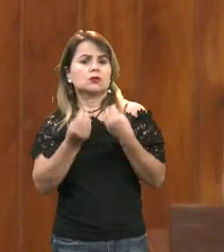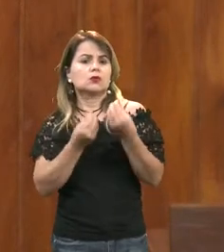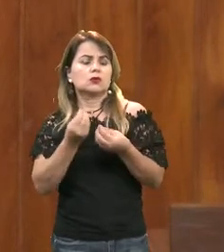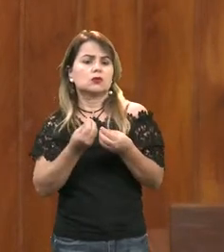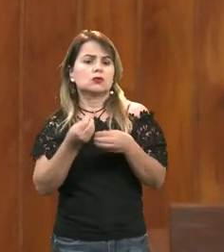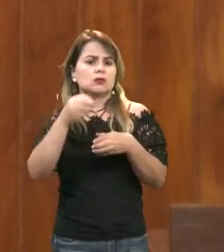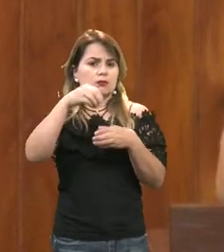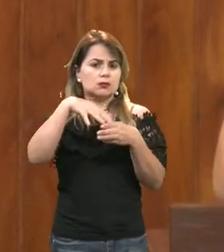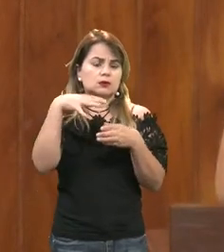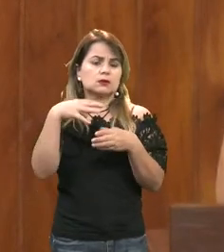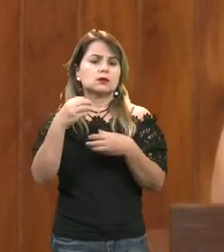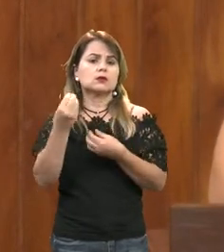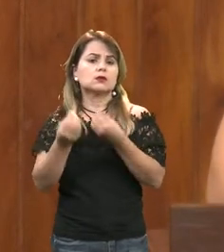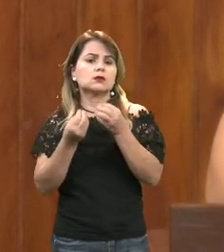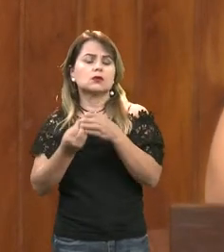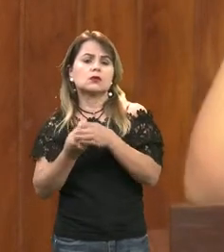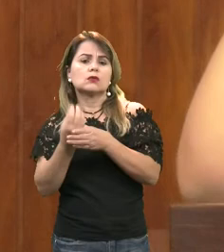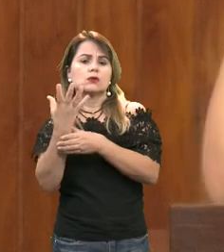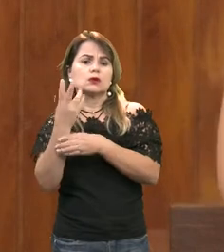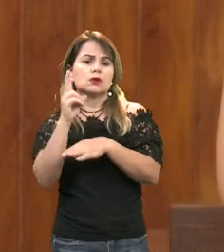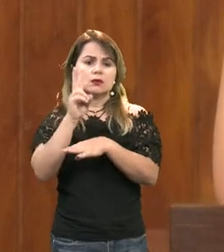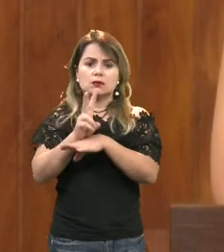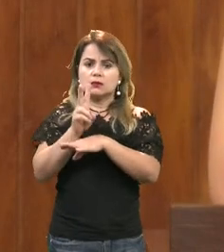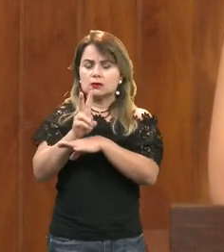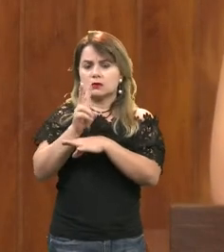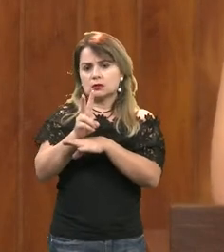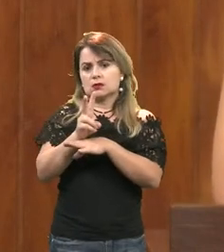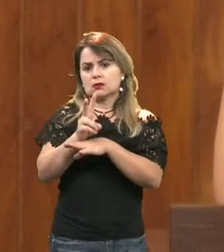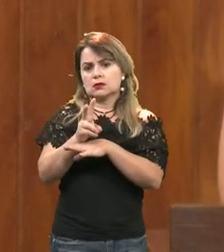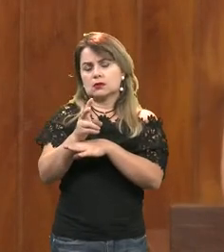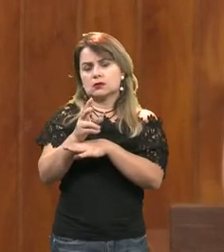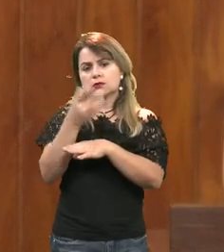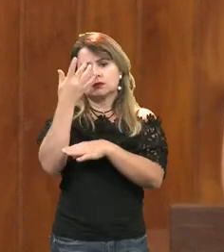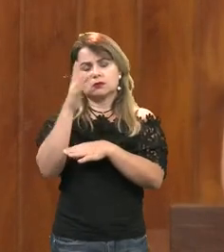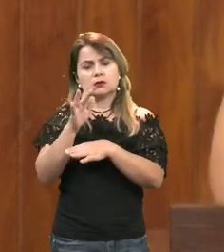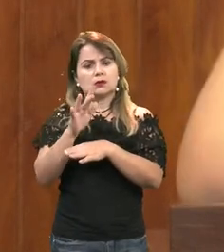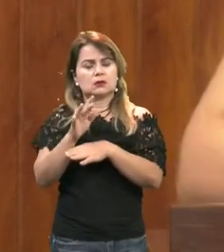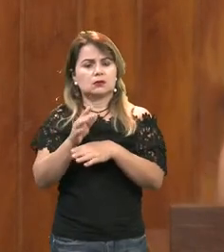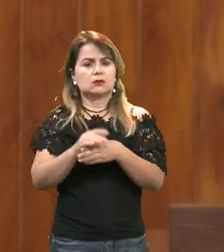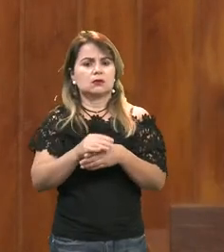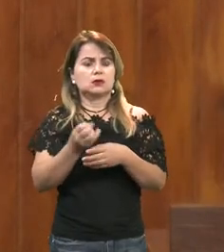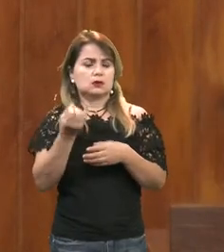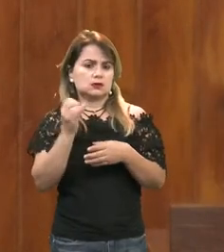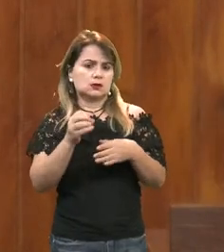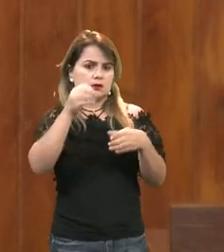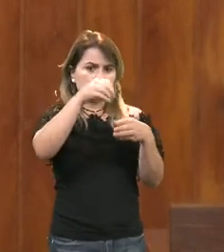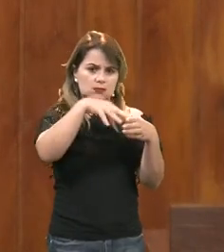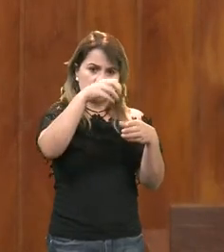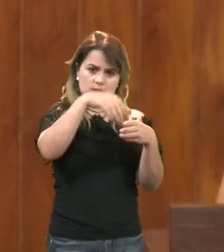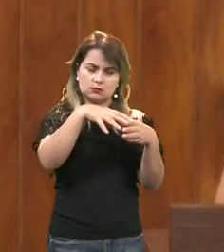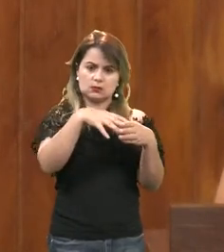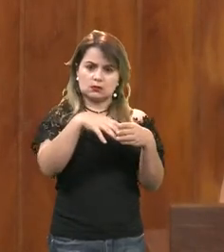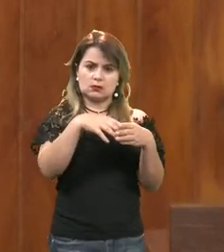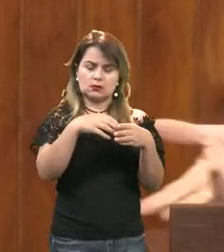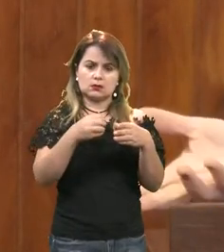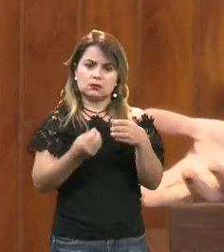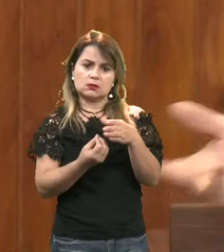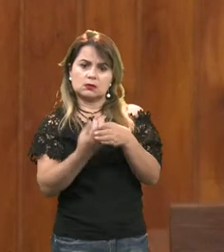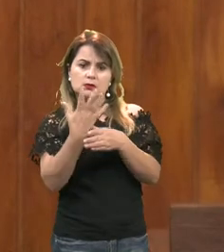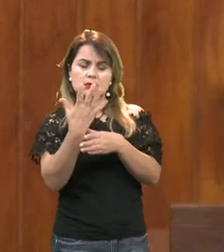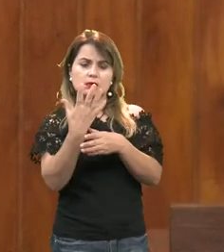quem vai ser responsável. Havendo qualquer violação em relação ao plantio, a quem se socorrer?